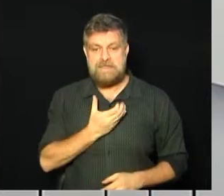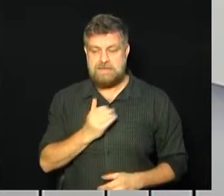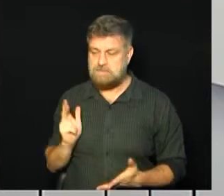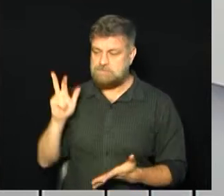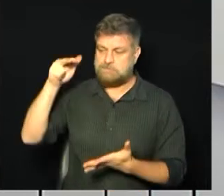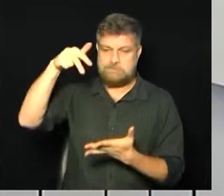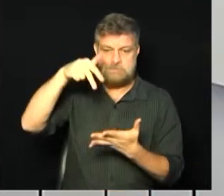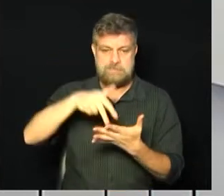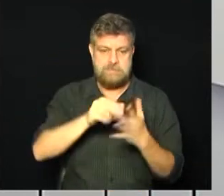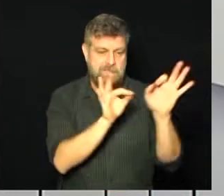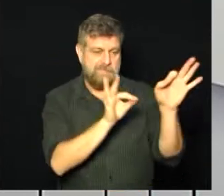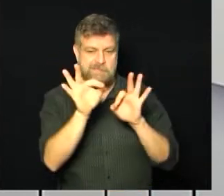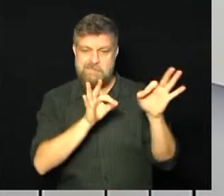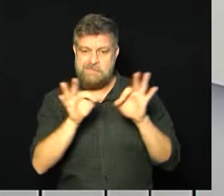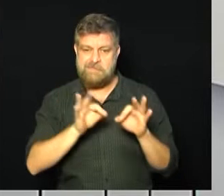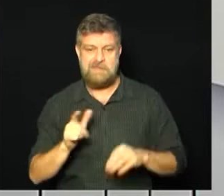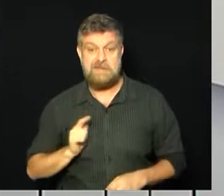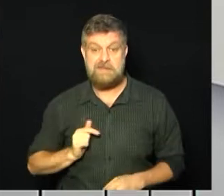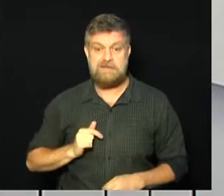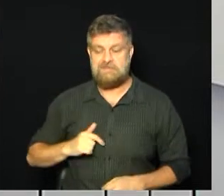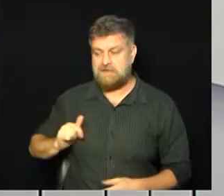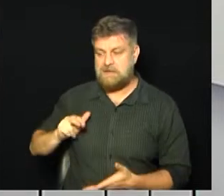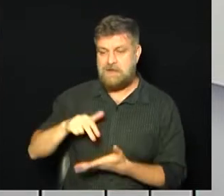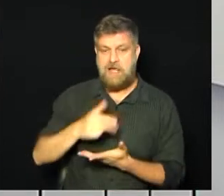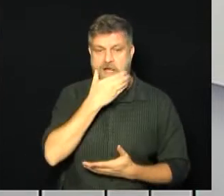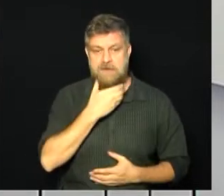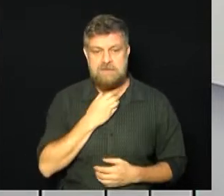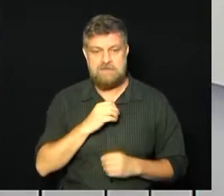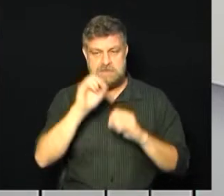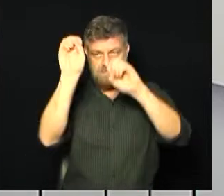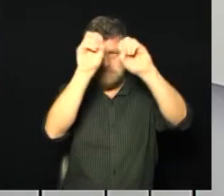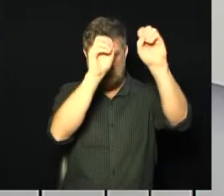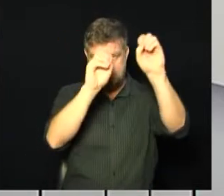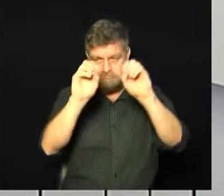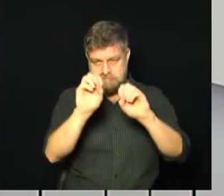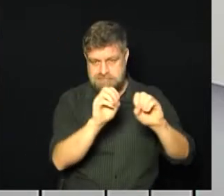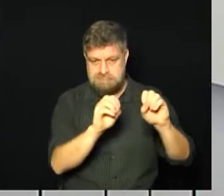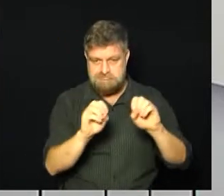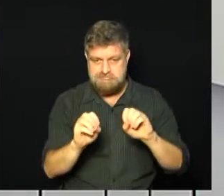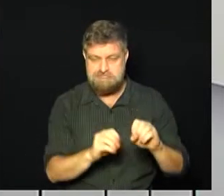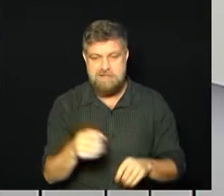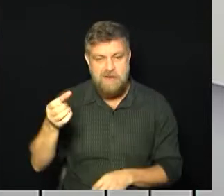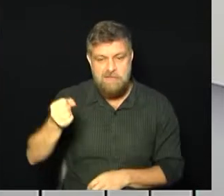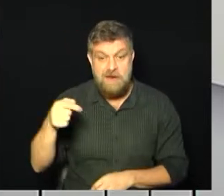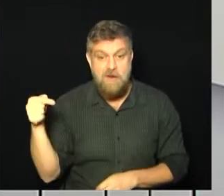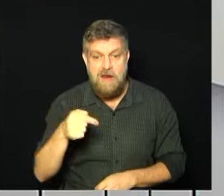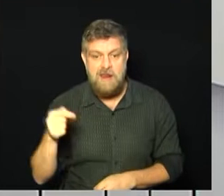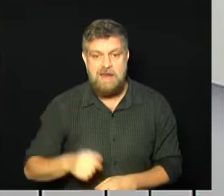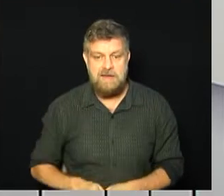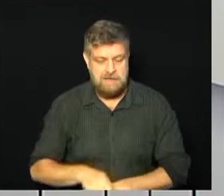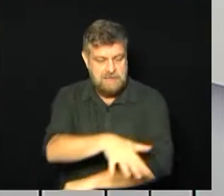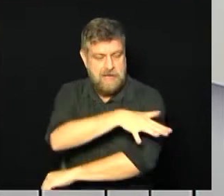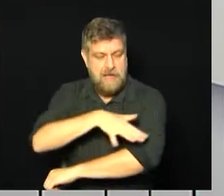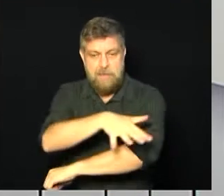decoração dessa região. Papai Noel vai chegar e vai ter até neve artificial. Tudo isso vai ser lá na Praça Rui Barbosa,